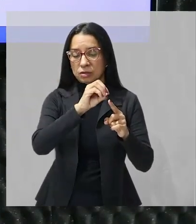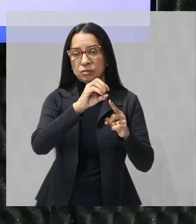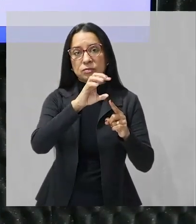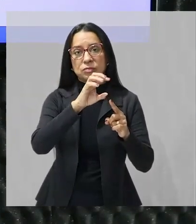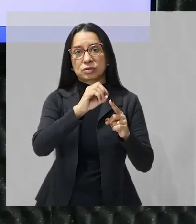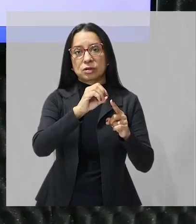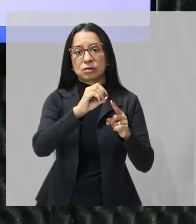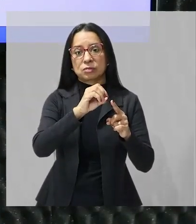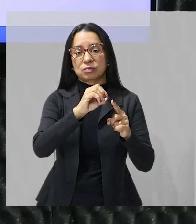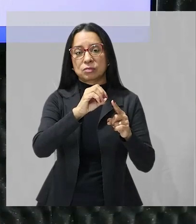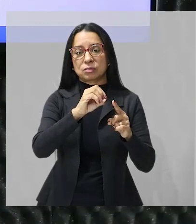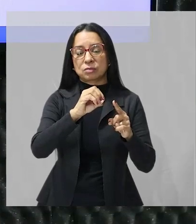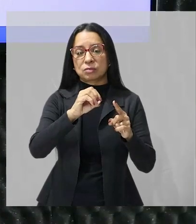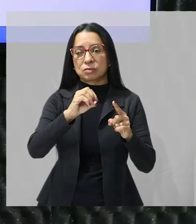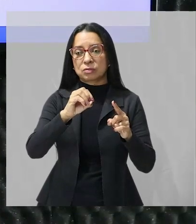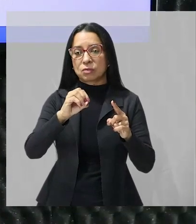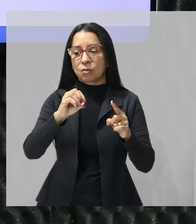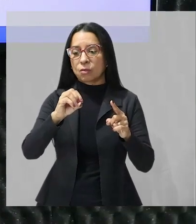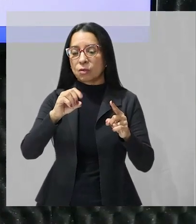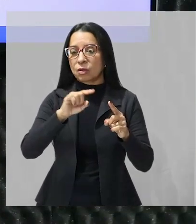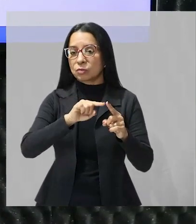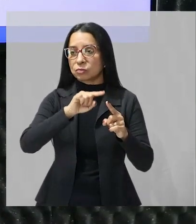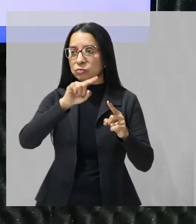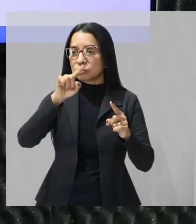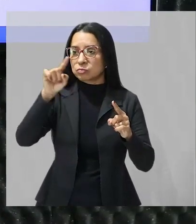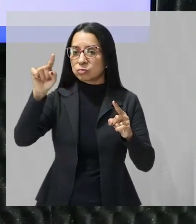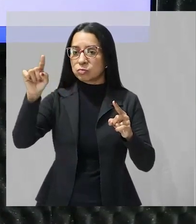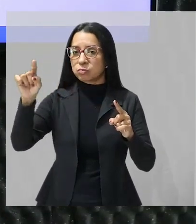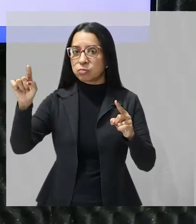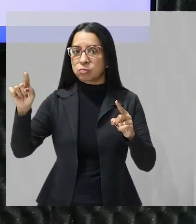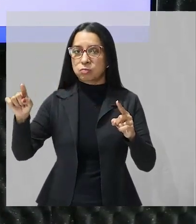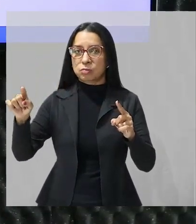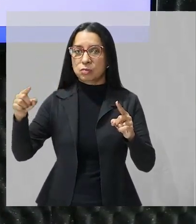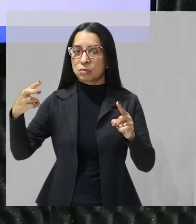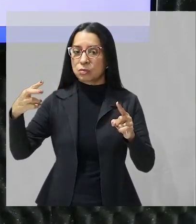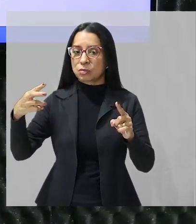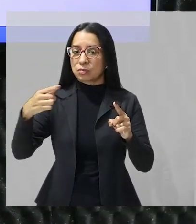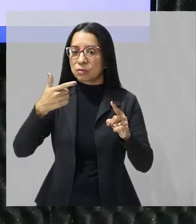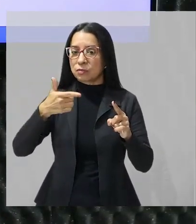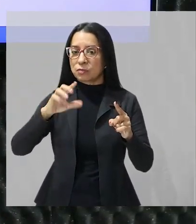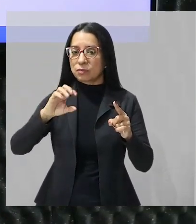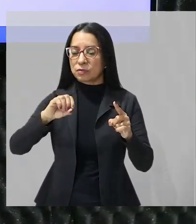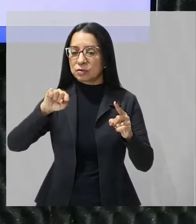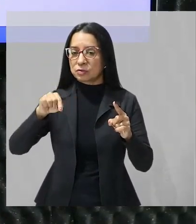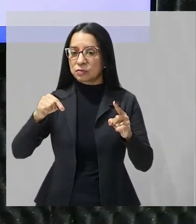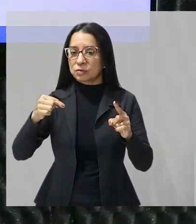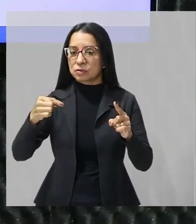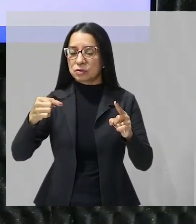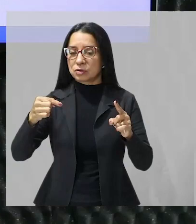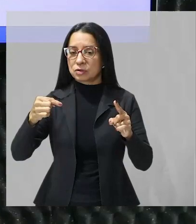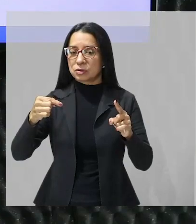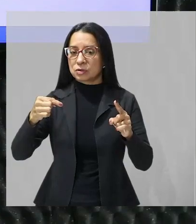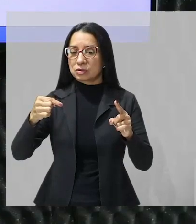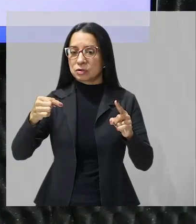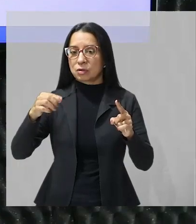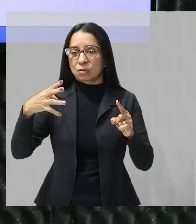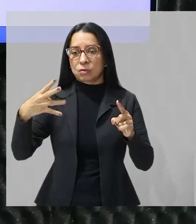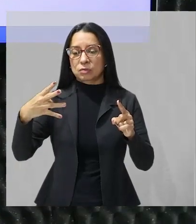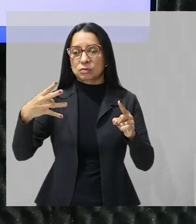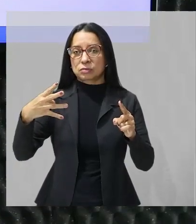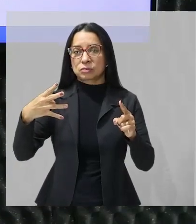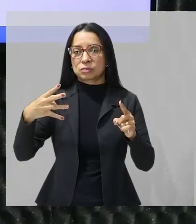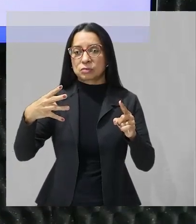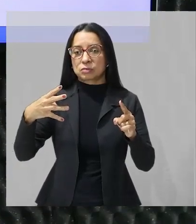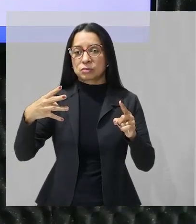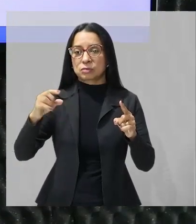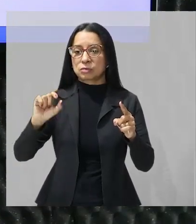0, atingiu a altura máxima, aqui representado pelo 24, no caso